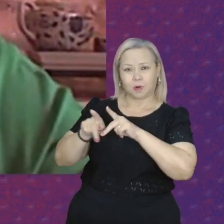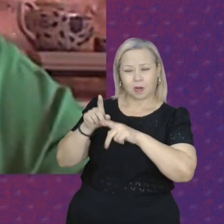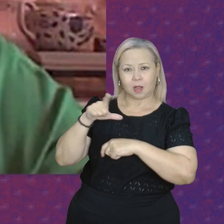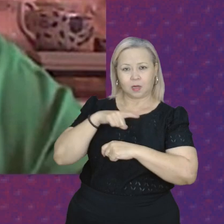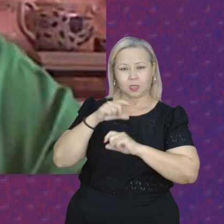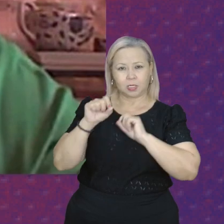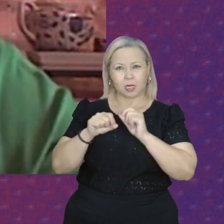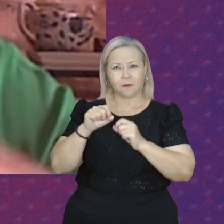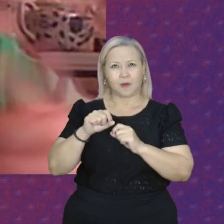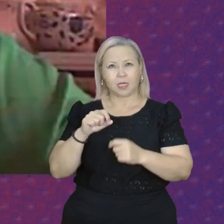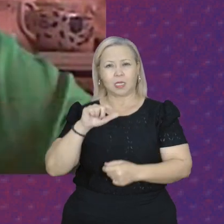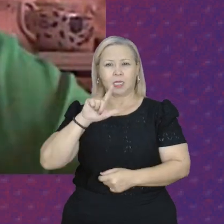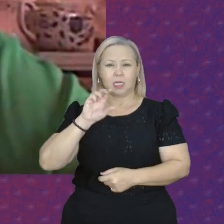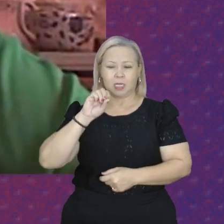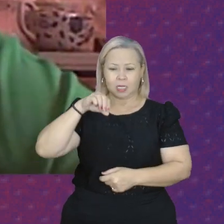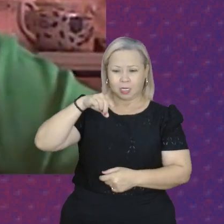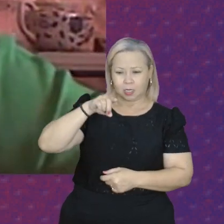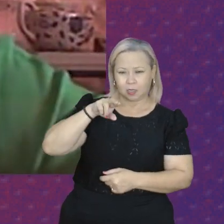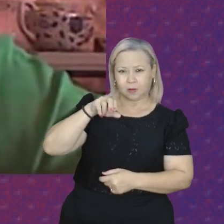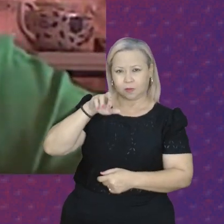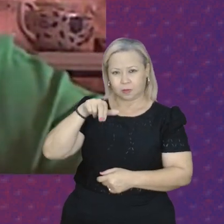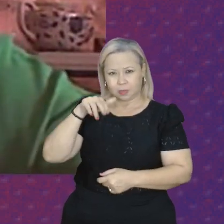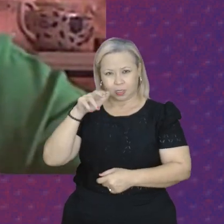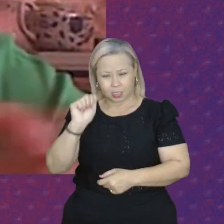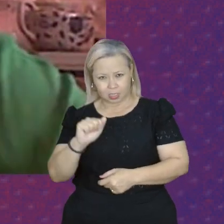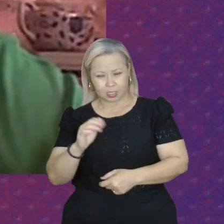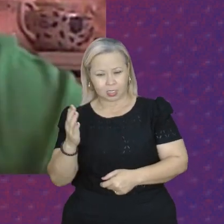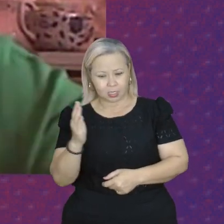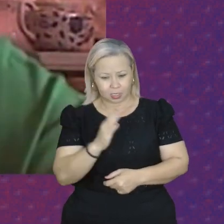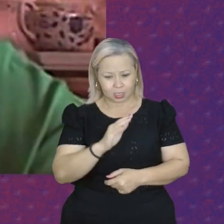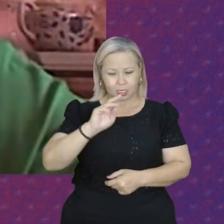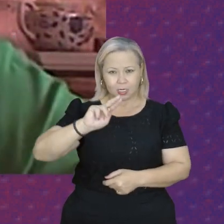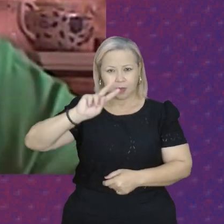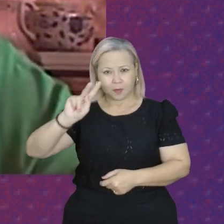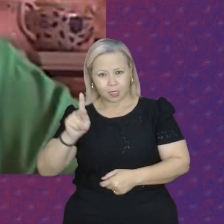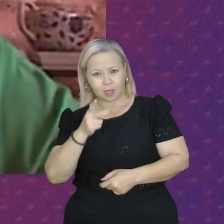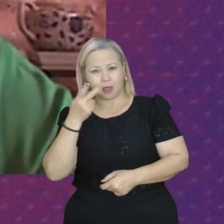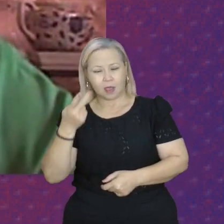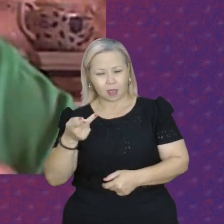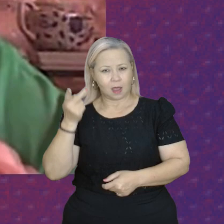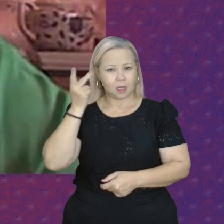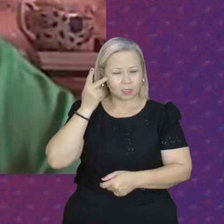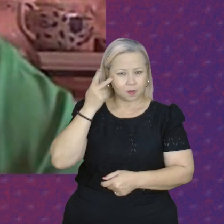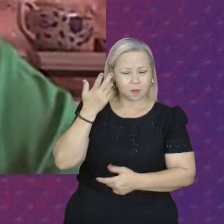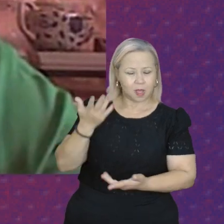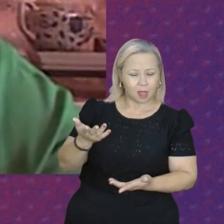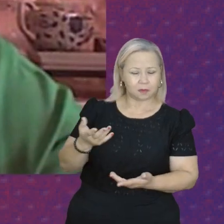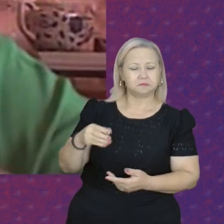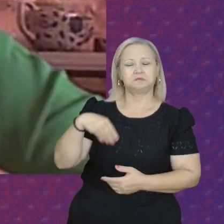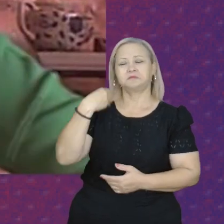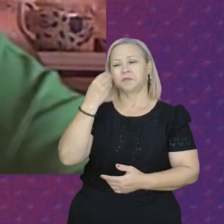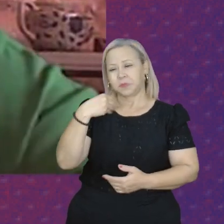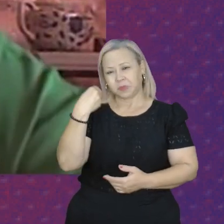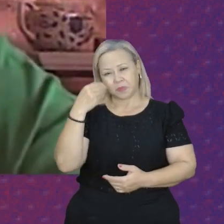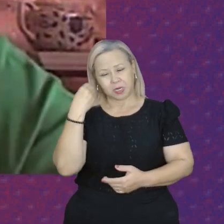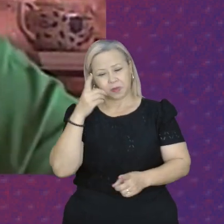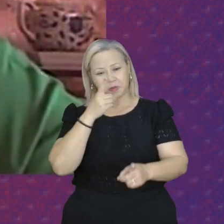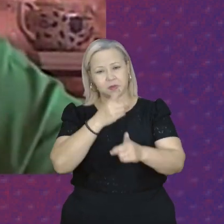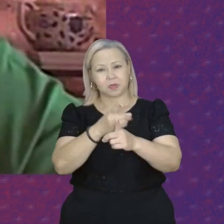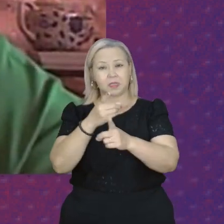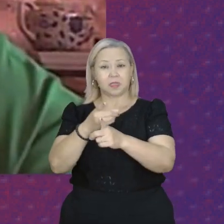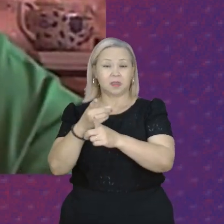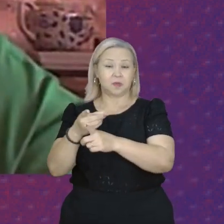aqui em Londrina, em Belo Horizonte, em Santos, em vários lugares do Brasil, tinham experiências de atendimento